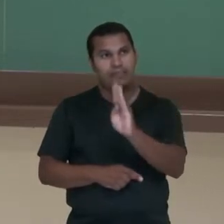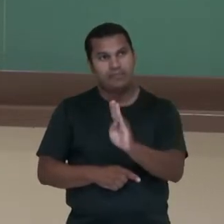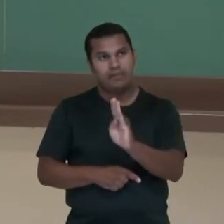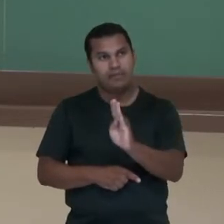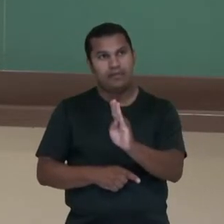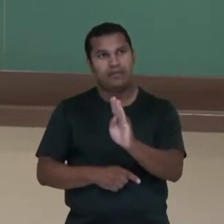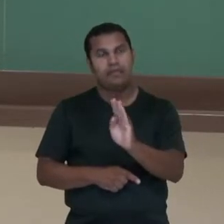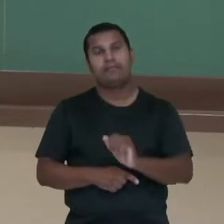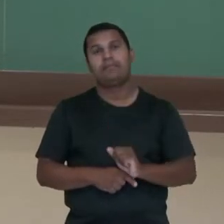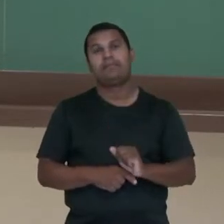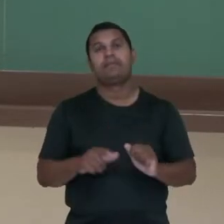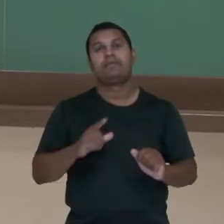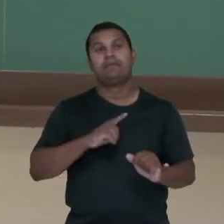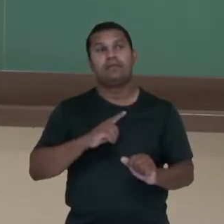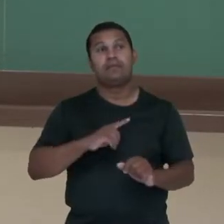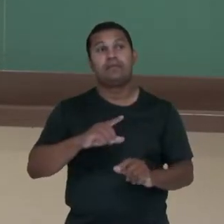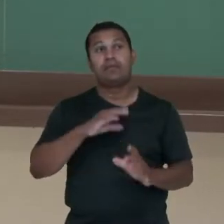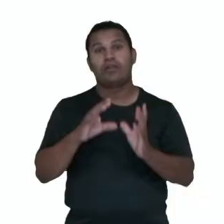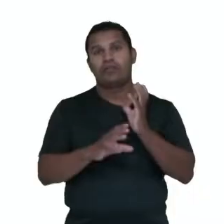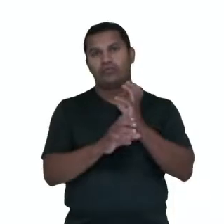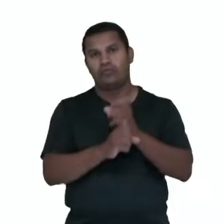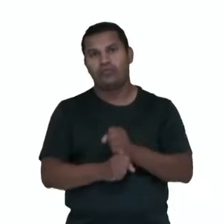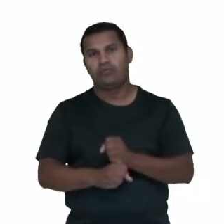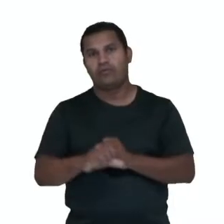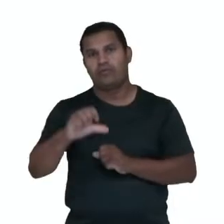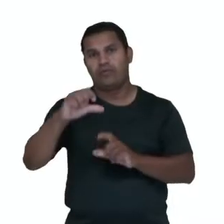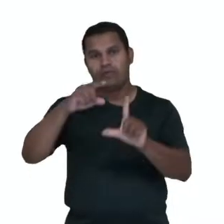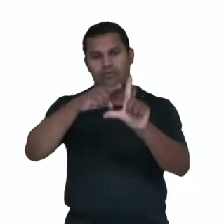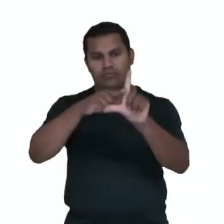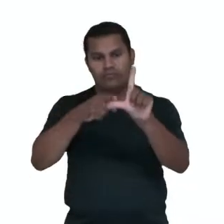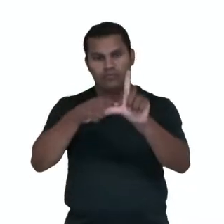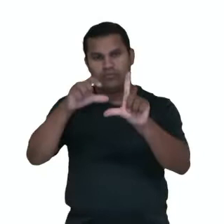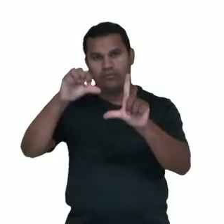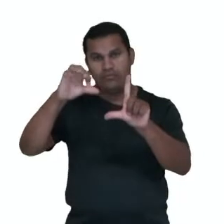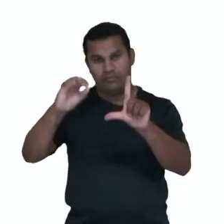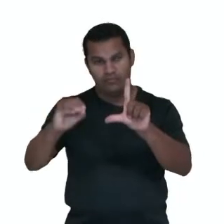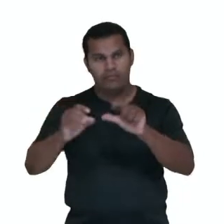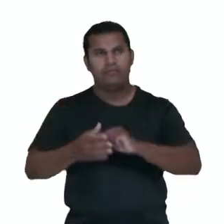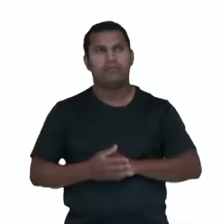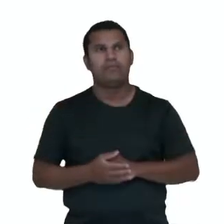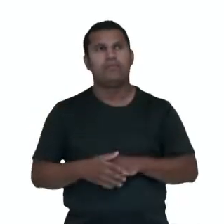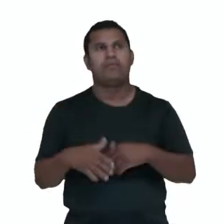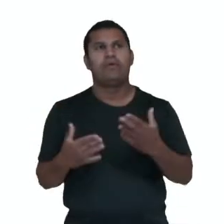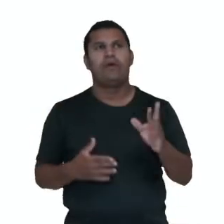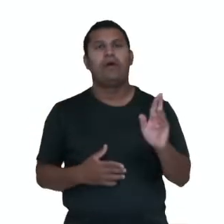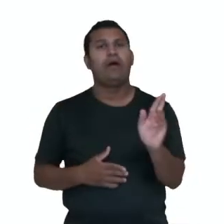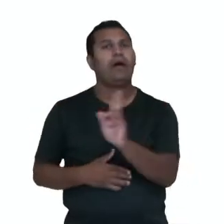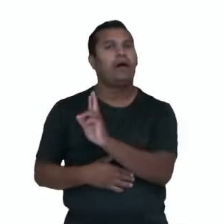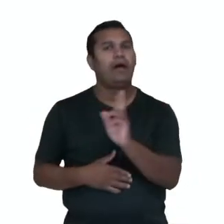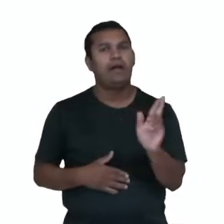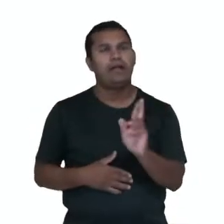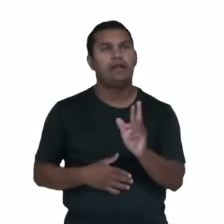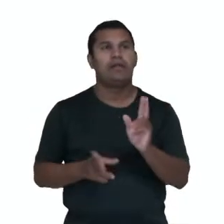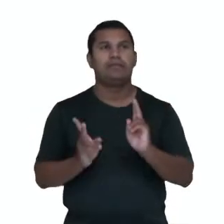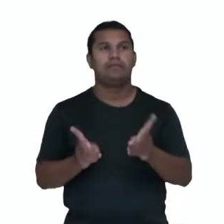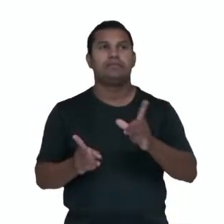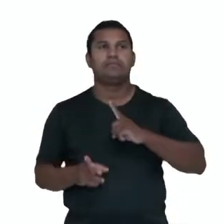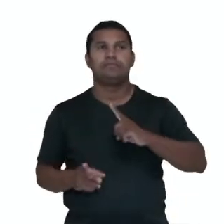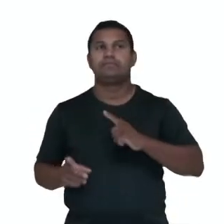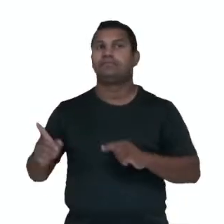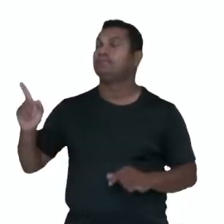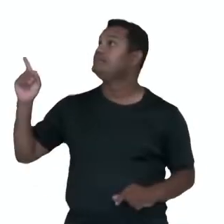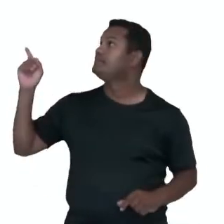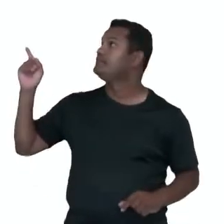graus, certo? Aí nós temos as relações trigonométricas envolvendo o seno, o cosseno e a tangente.